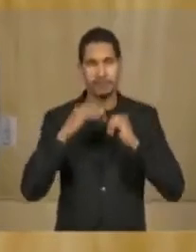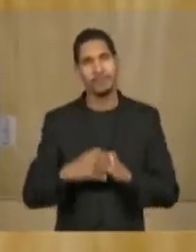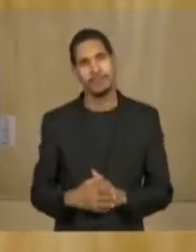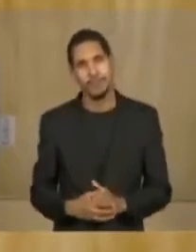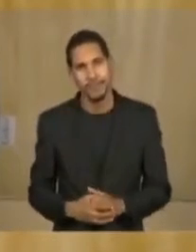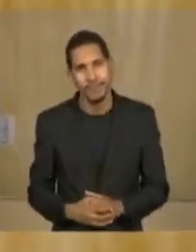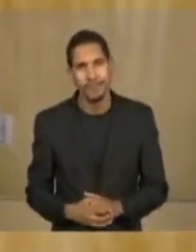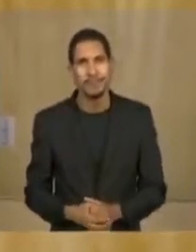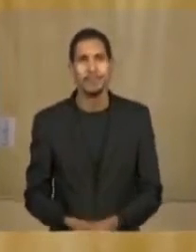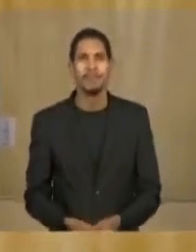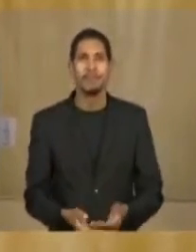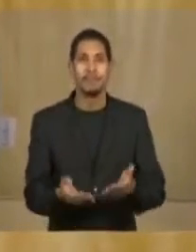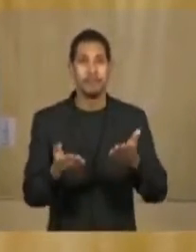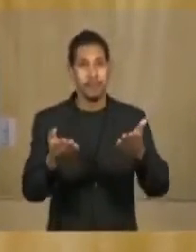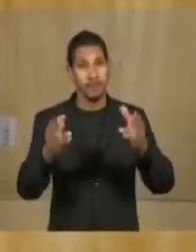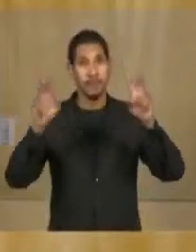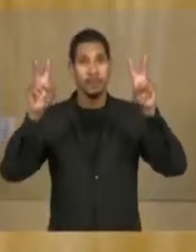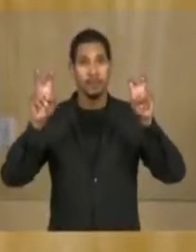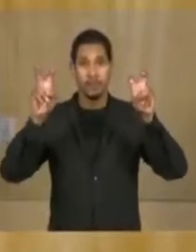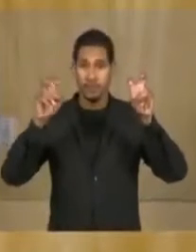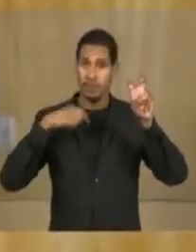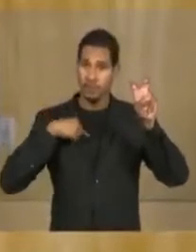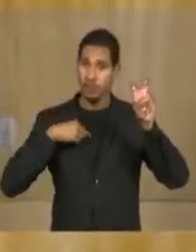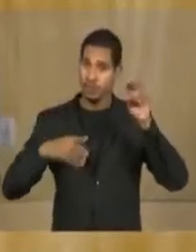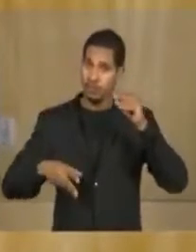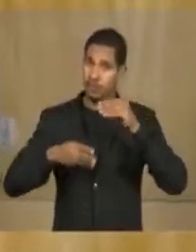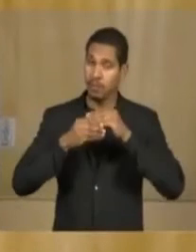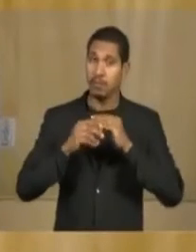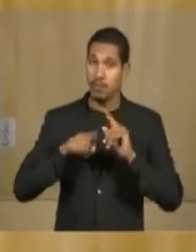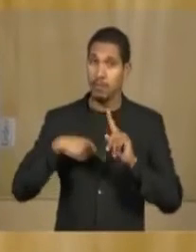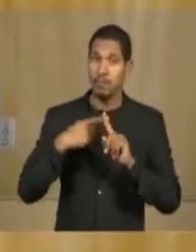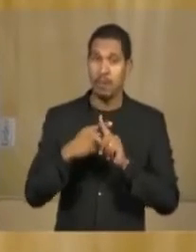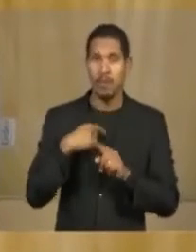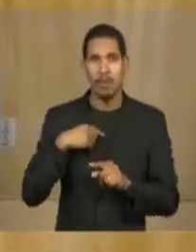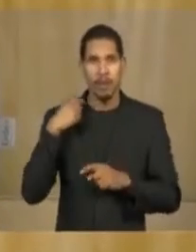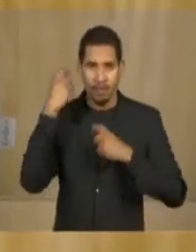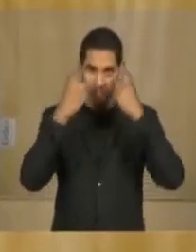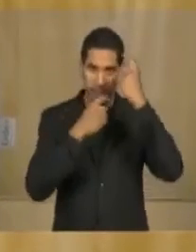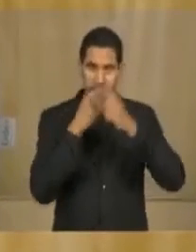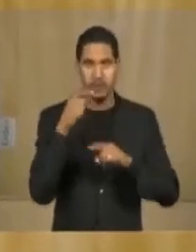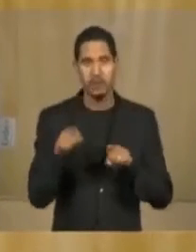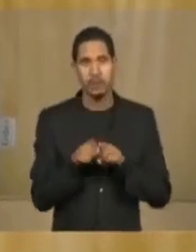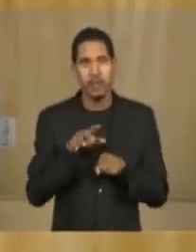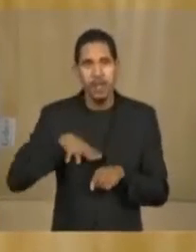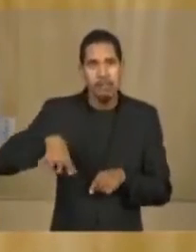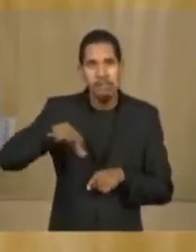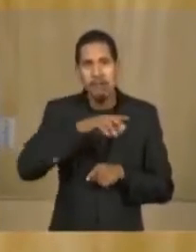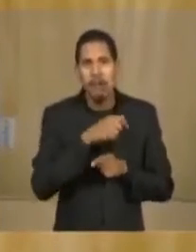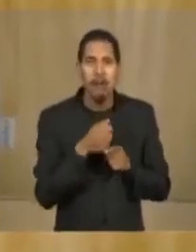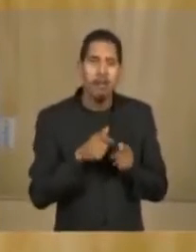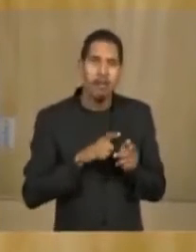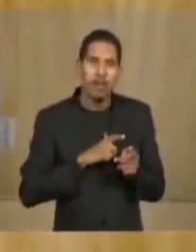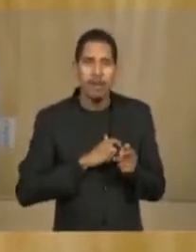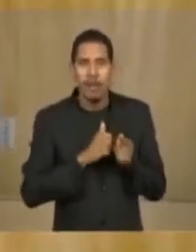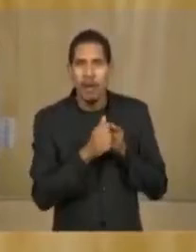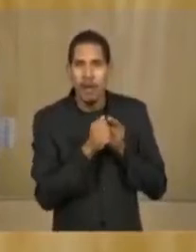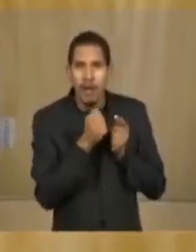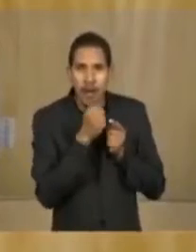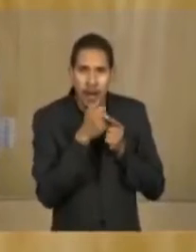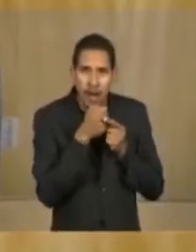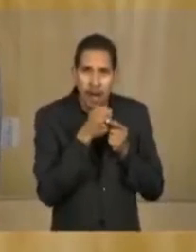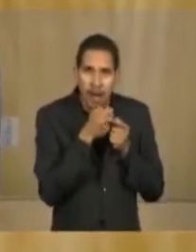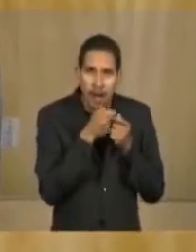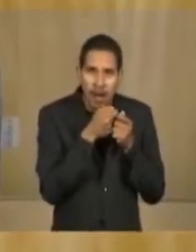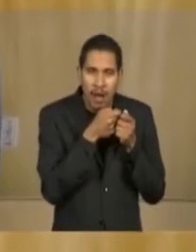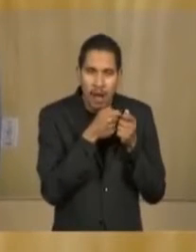E a esse assunto acrescenta a minha preocupação com a Cracolândia. A Prefeitura e o Governo do Estado optaram por retirar os